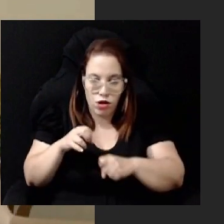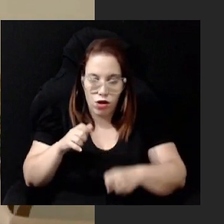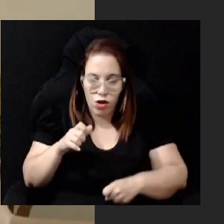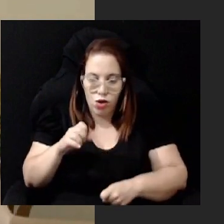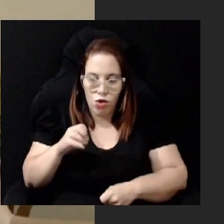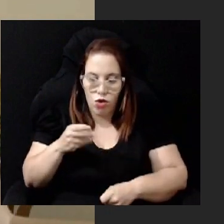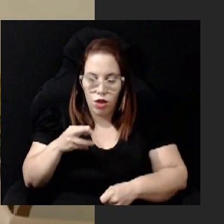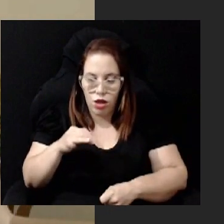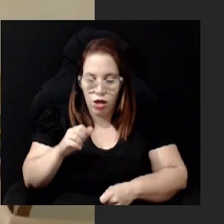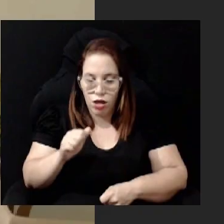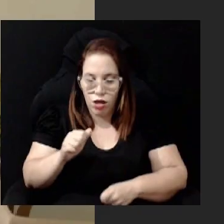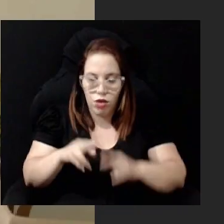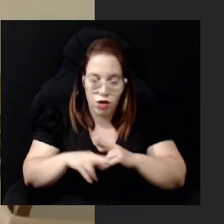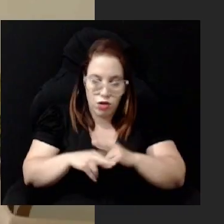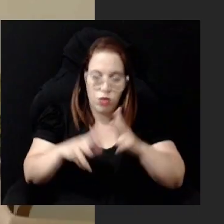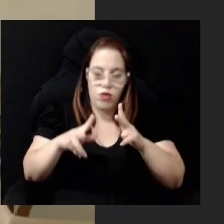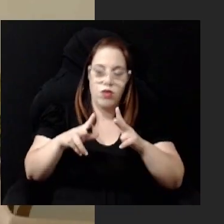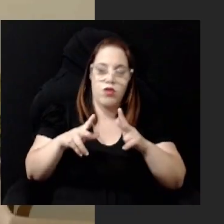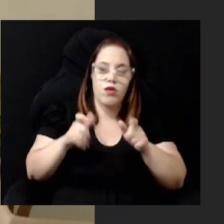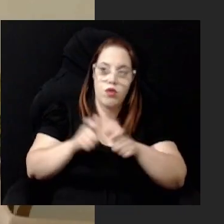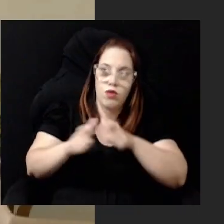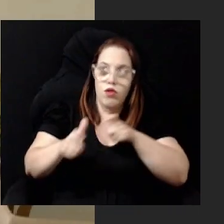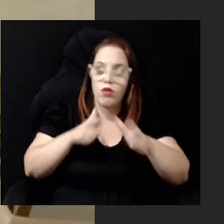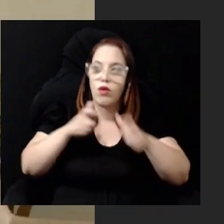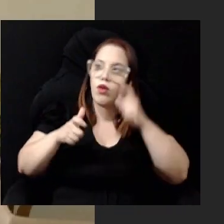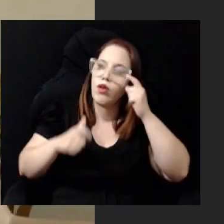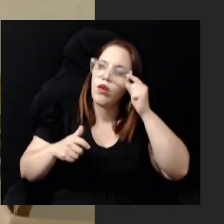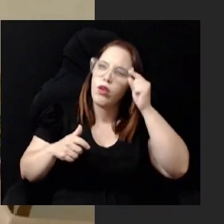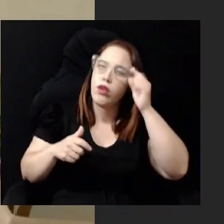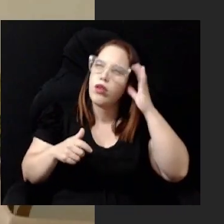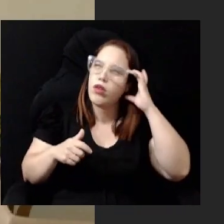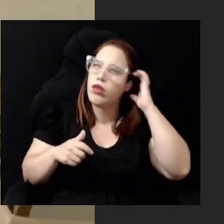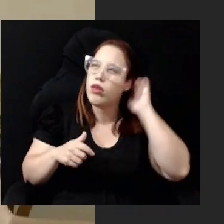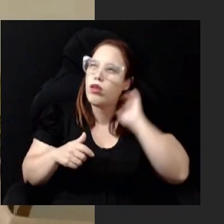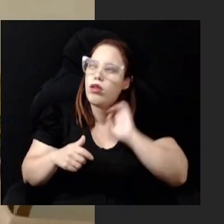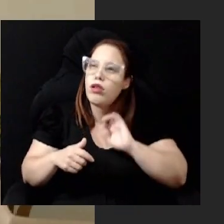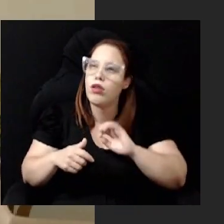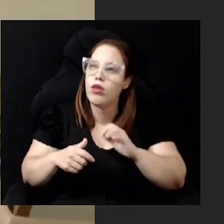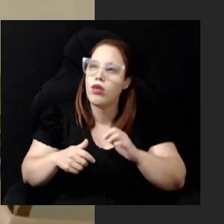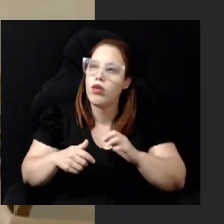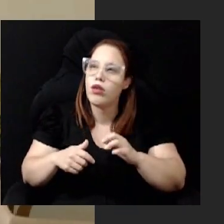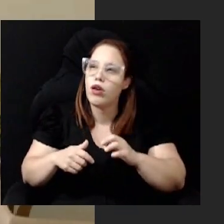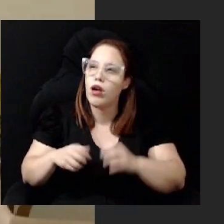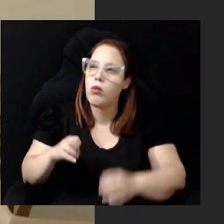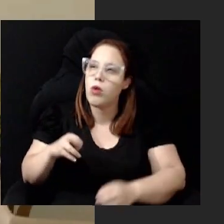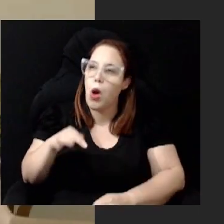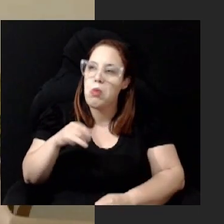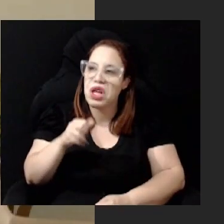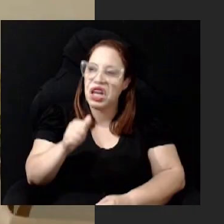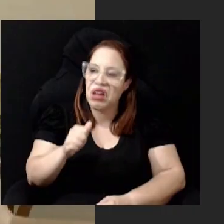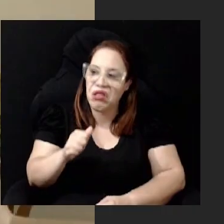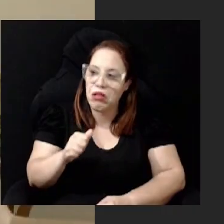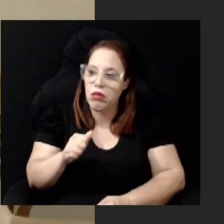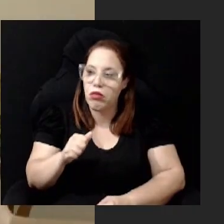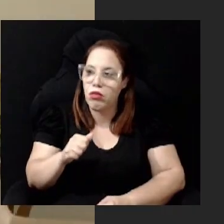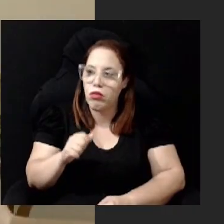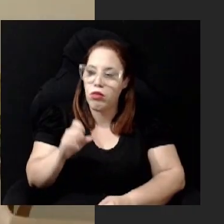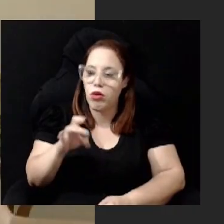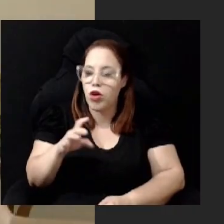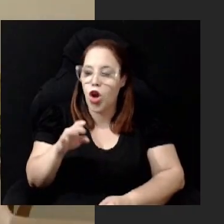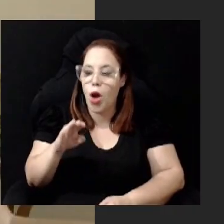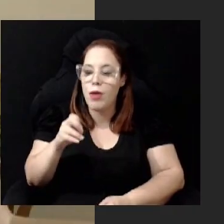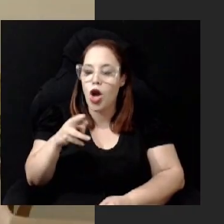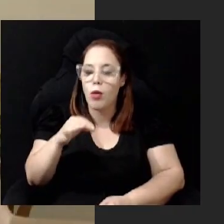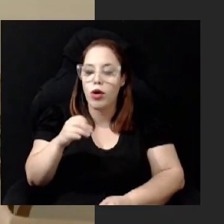vai conseguir diferenciar isso na maioria das vezes. Às vezes precisa partir para uma biópsia, que é o que eu falei, só a biópsia vai